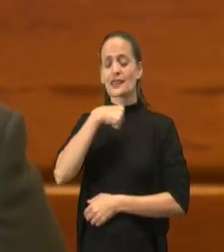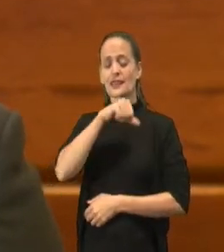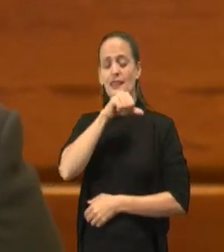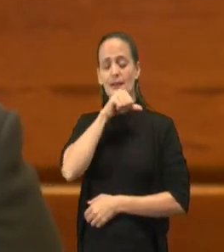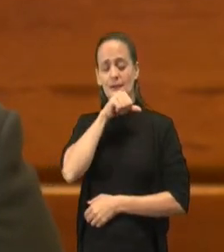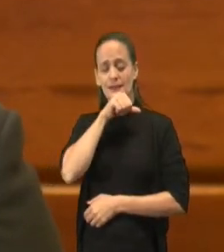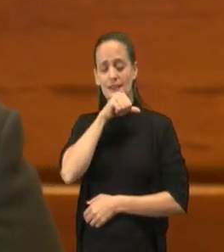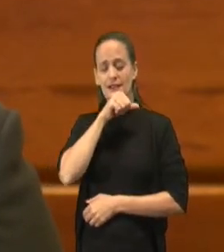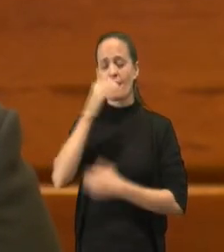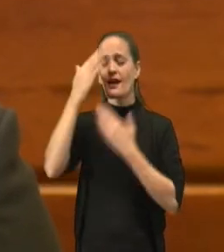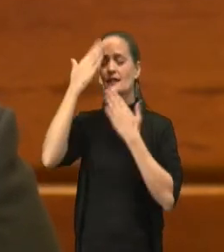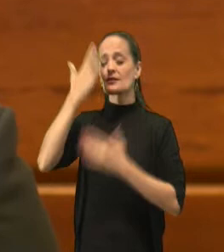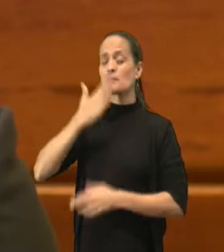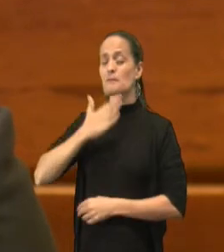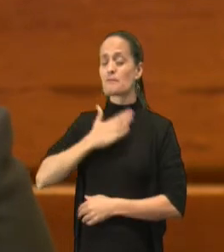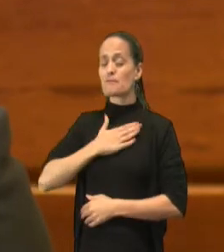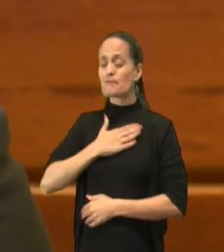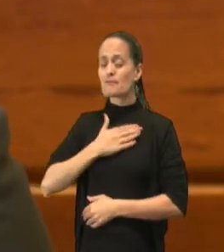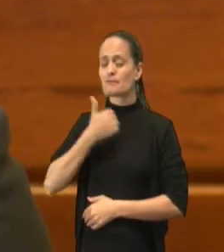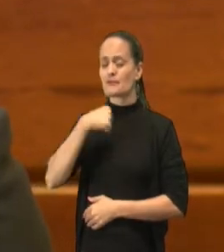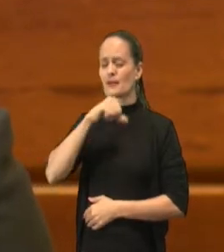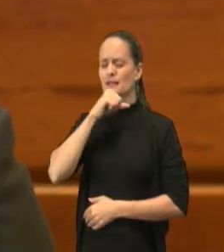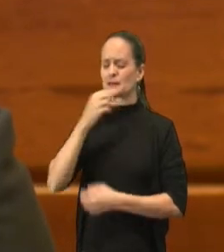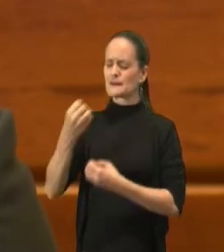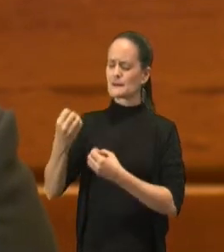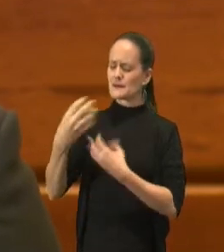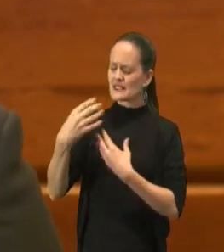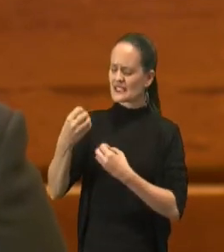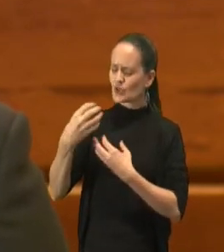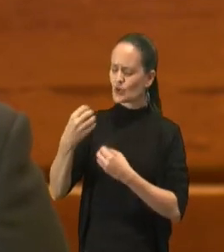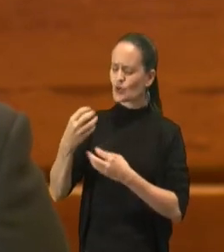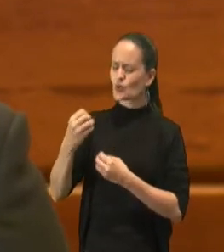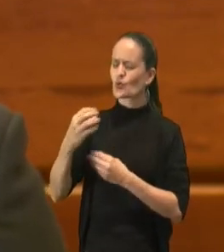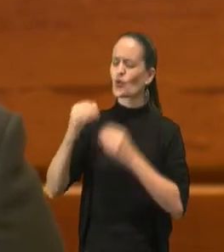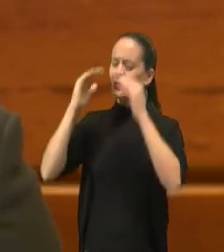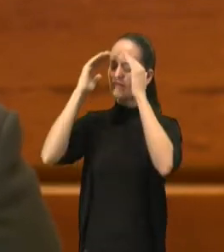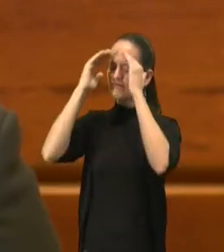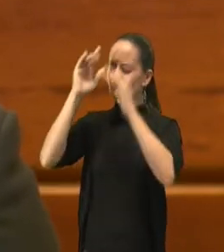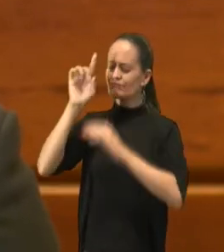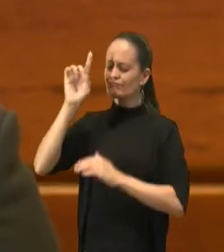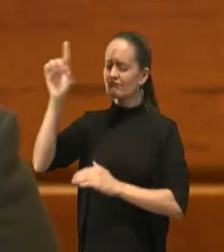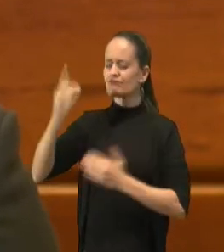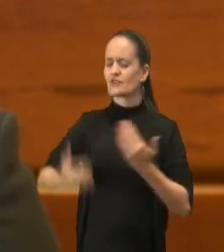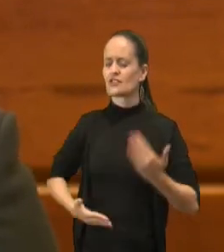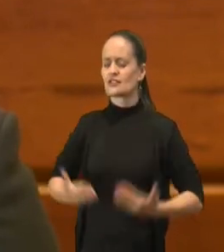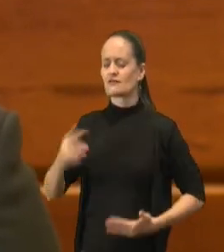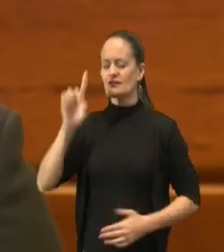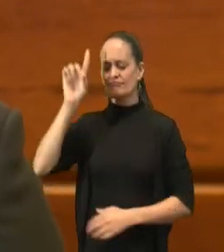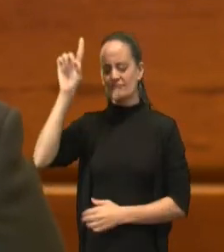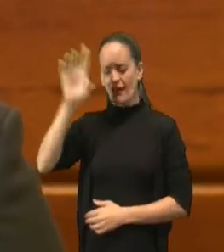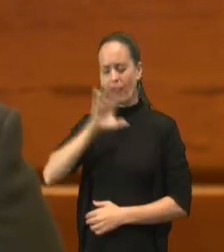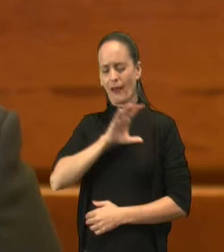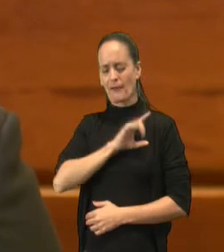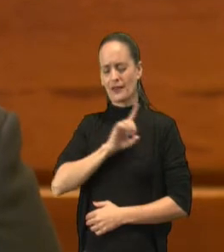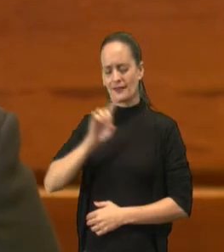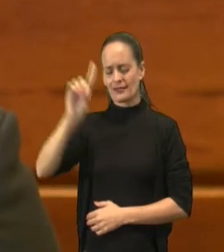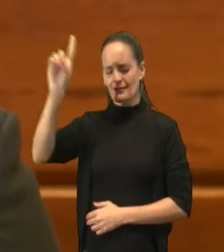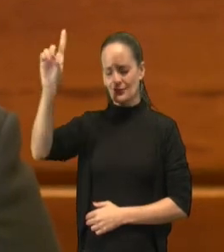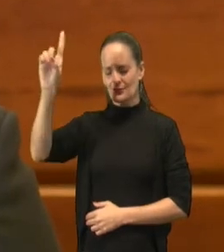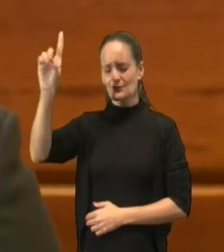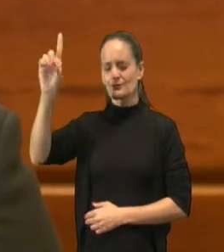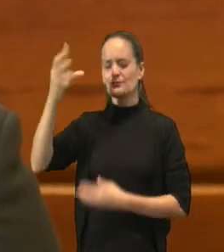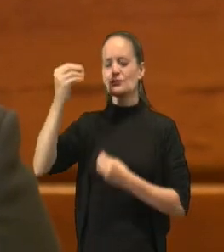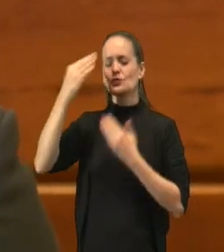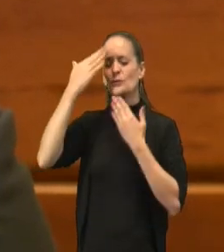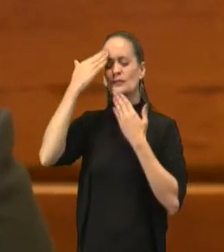Senhor, pela minha mãe, que me ensinou, Senhor, a te temer, a te servir, a te amar. Eu te agradeço, Senhor, por